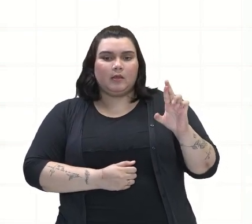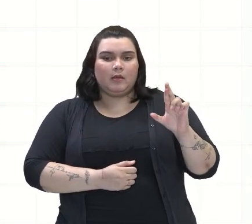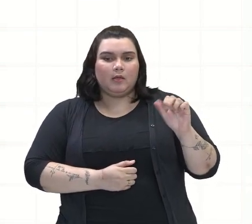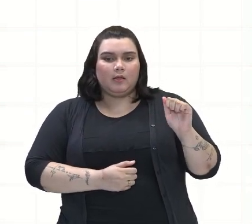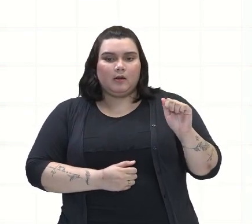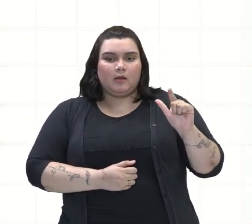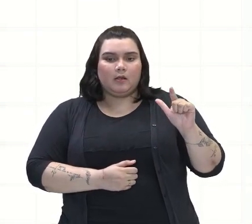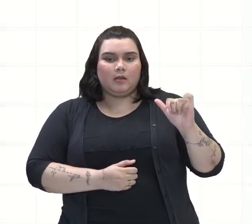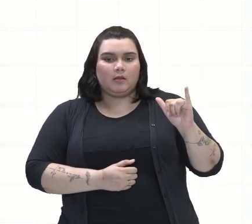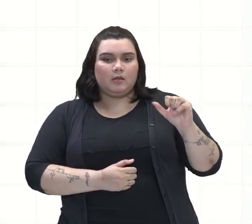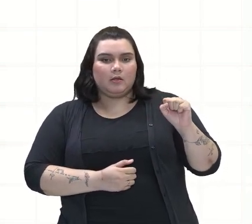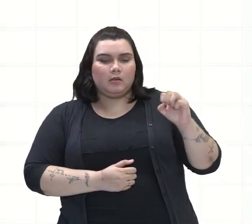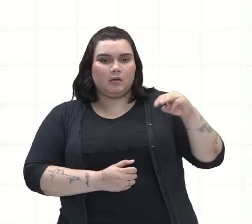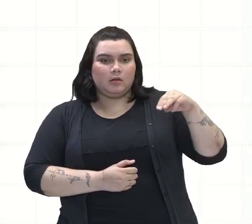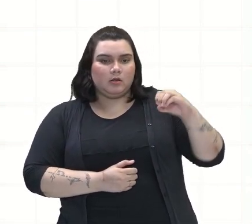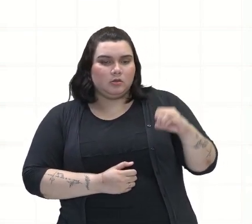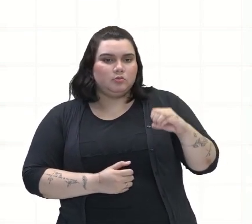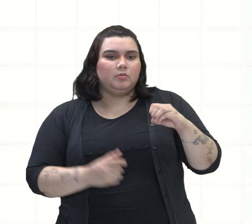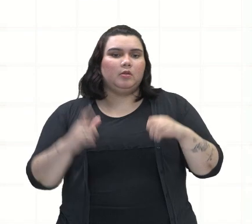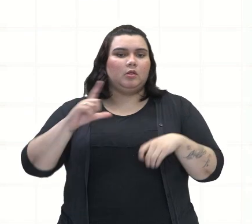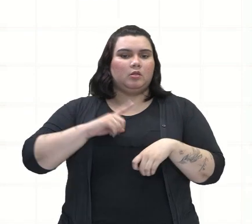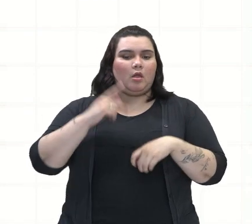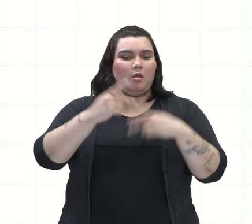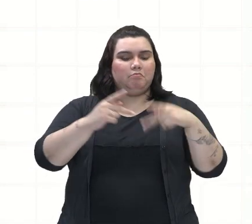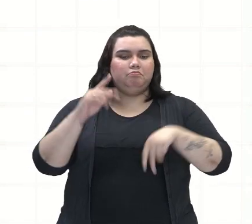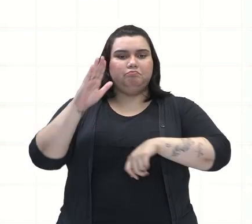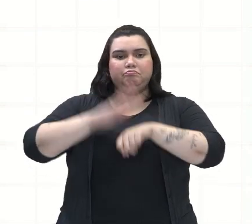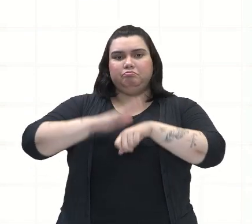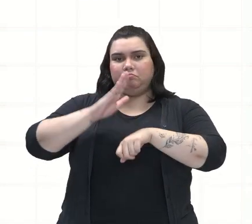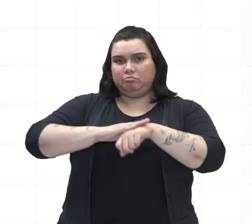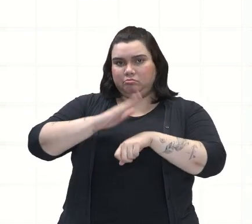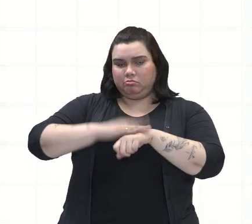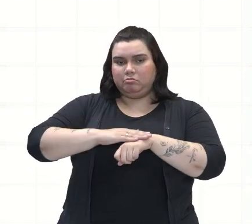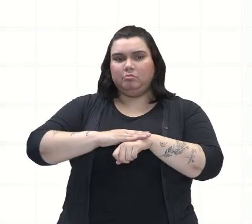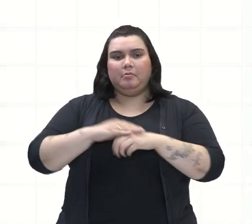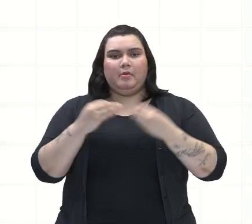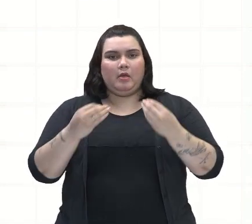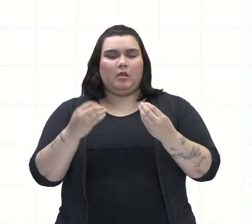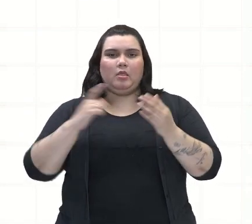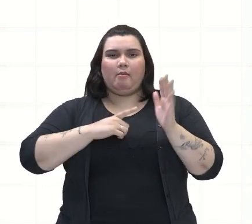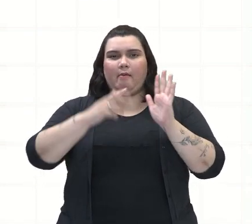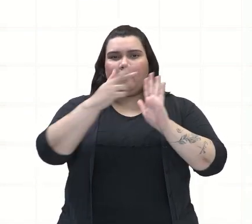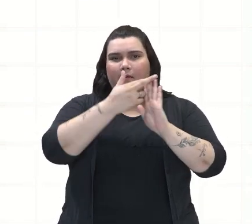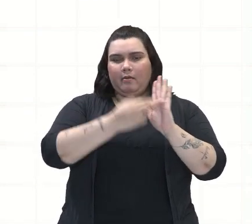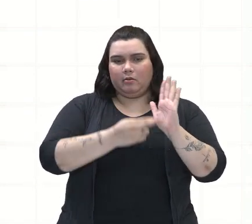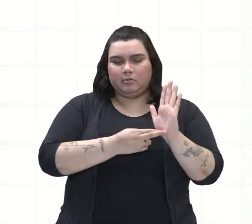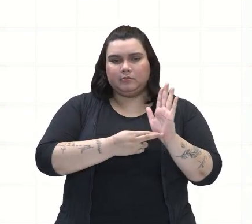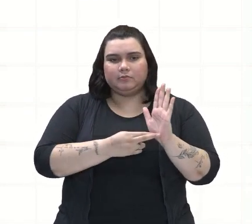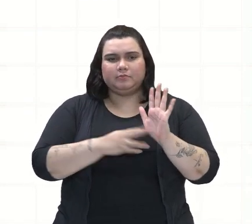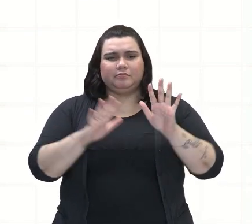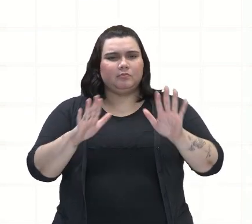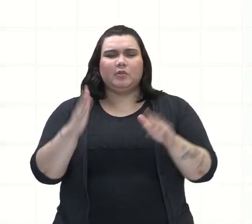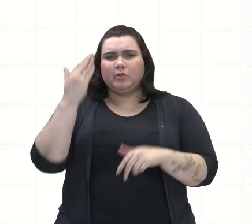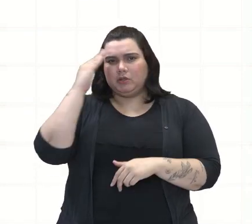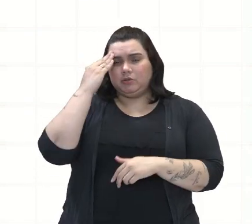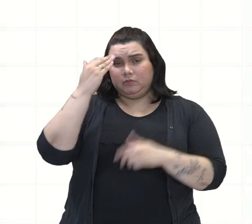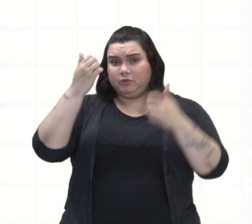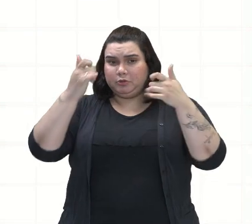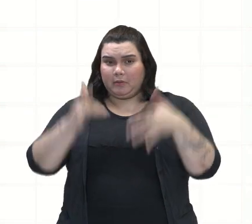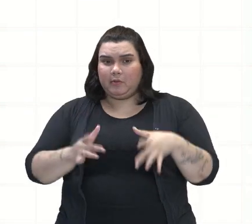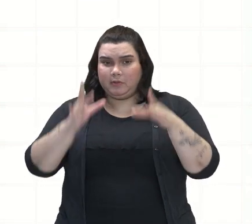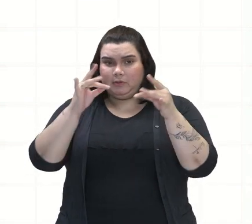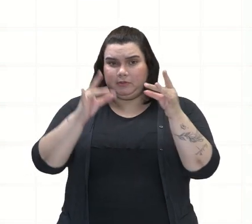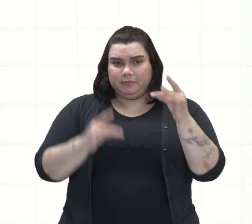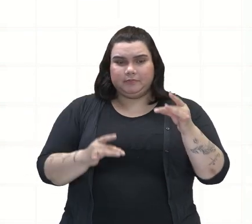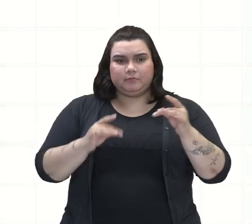federalismo e uma relativa autonomia para as províncias. Olha lá, vamos decifrar esse texto. Os